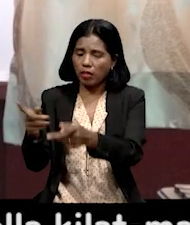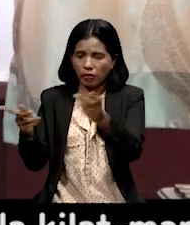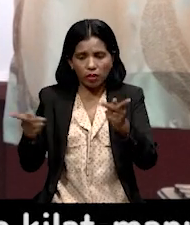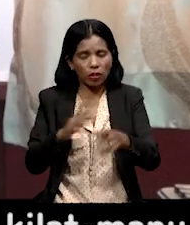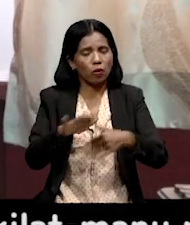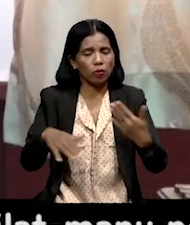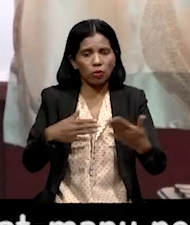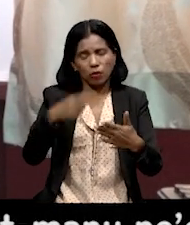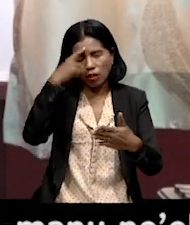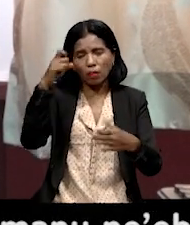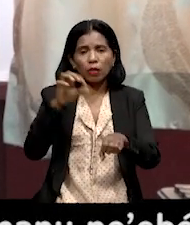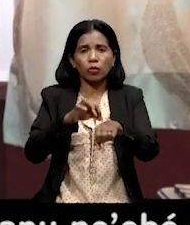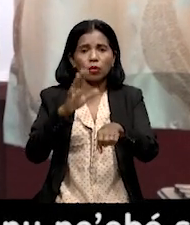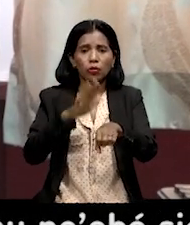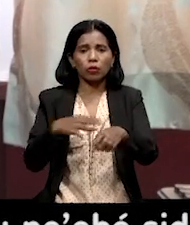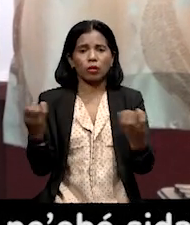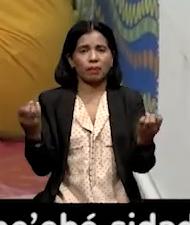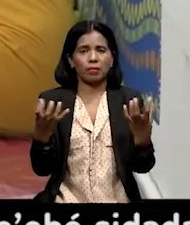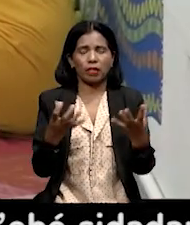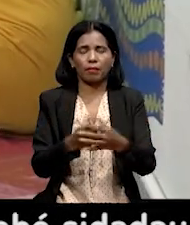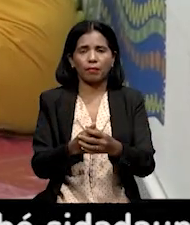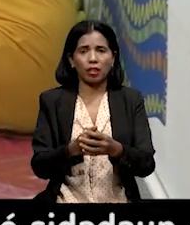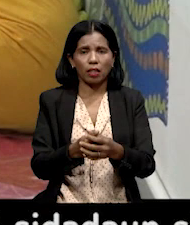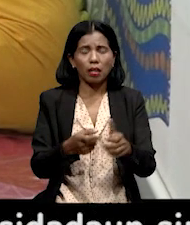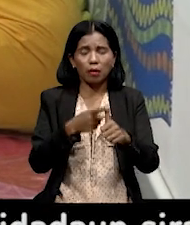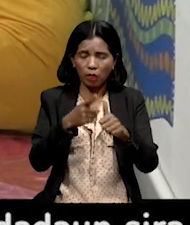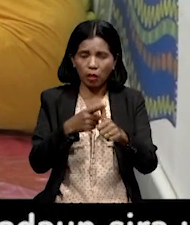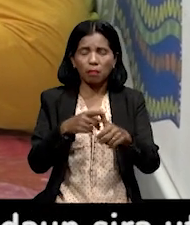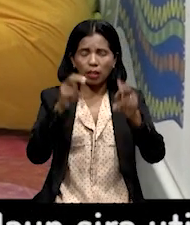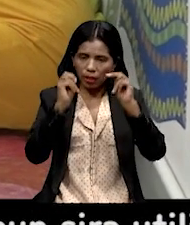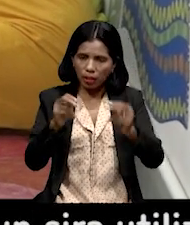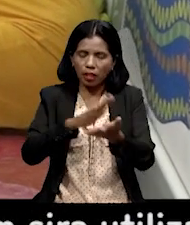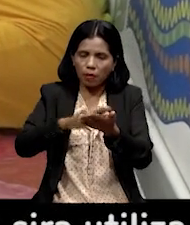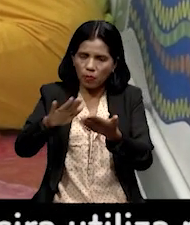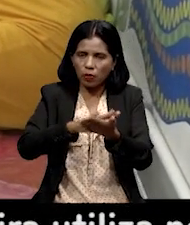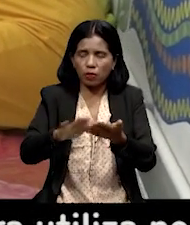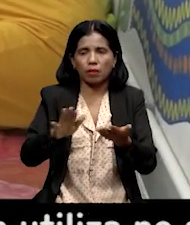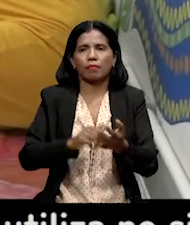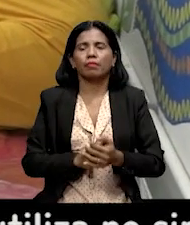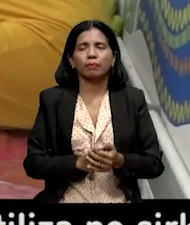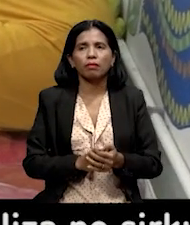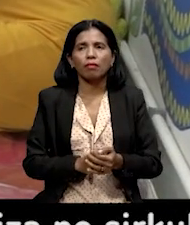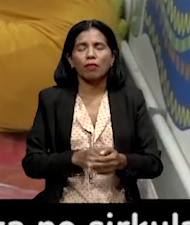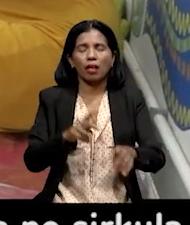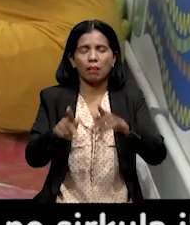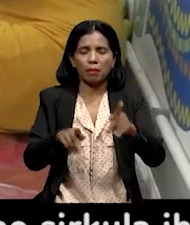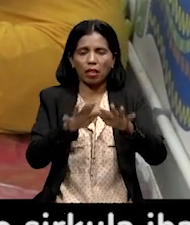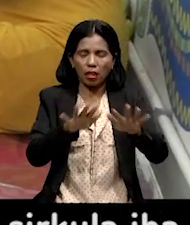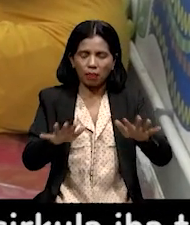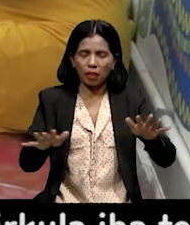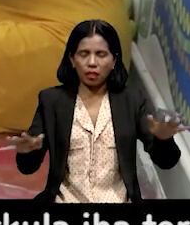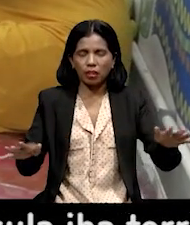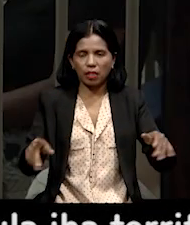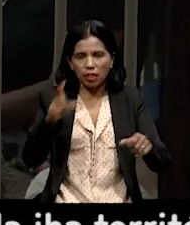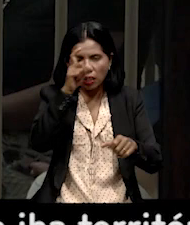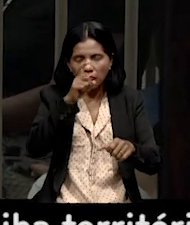be critérios, mano, tem que limpeza. MNB mais afetado moras dengue mac labarek sira menos suscitinen